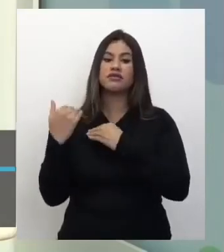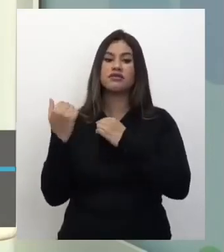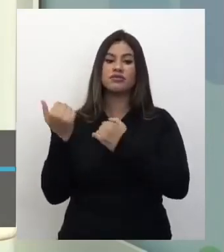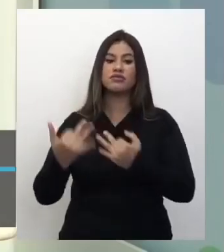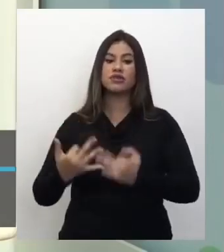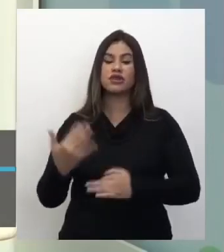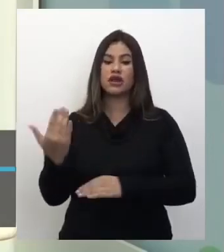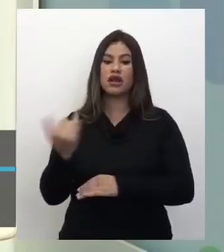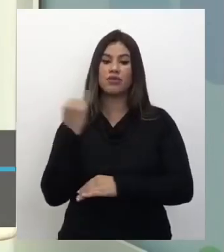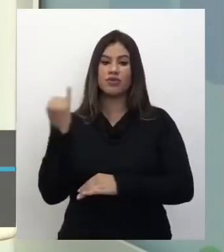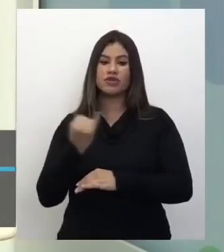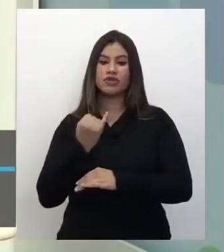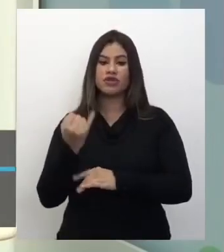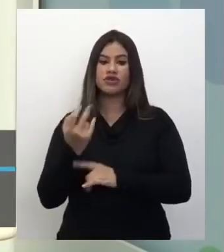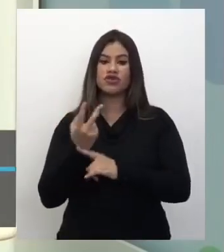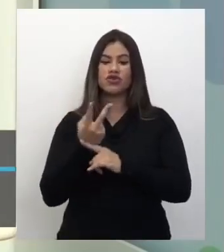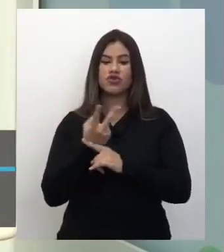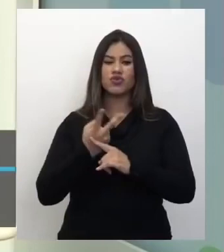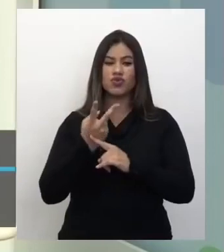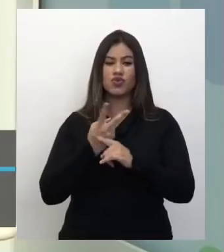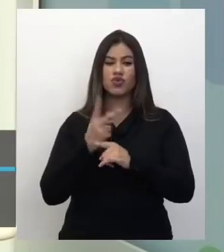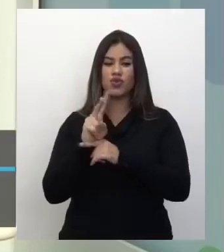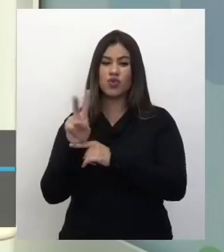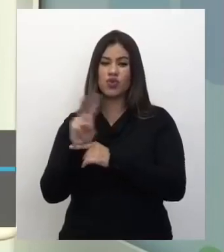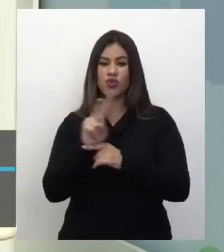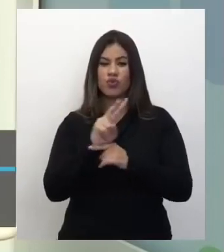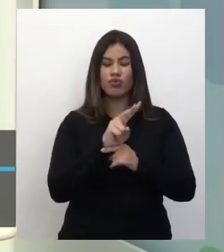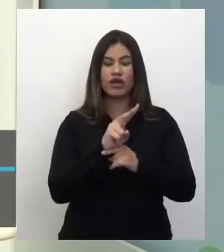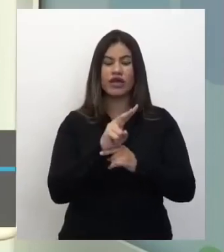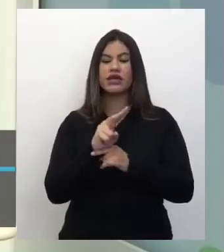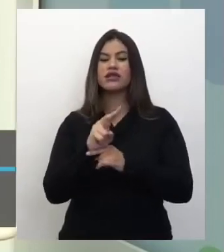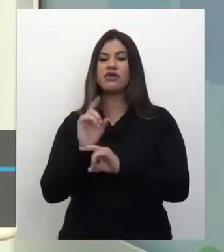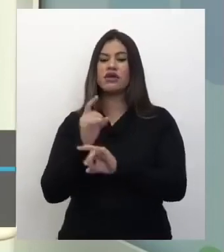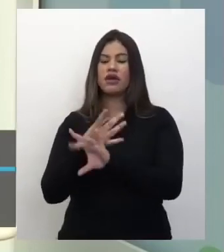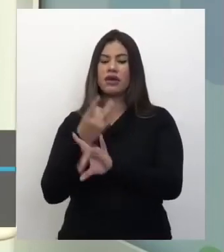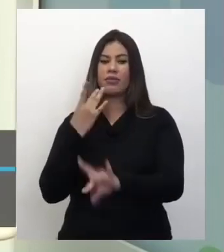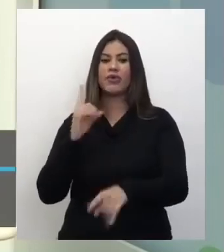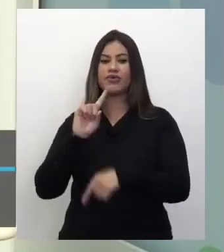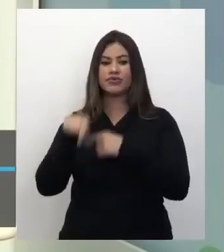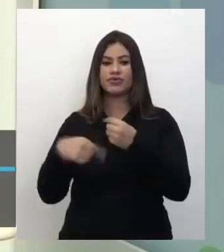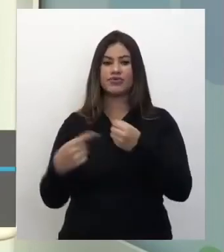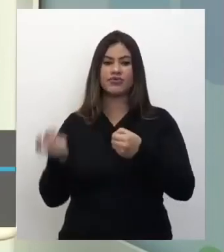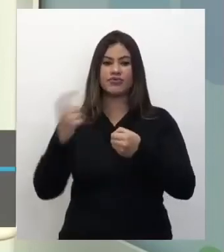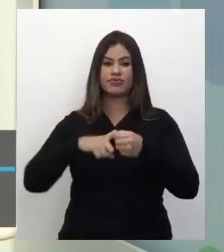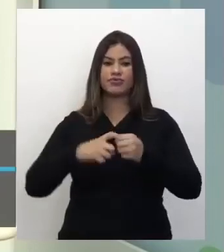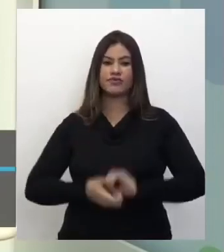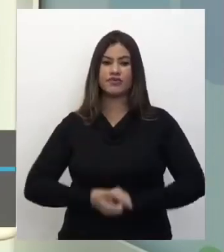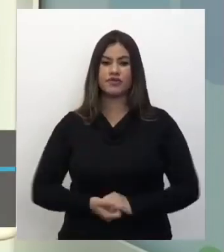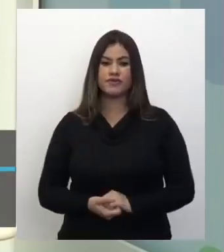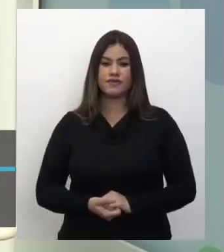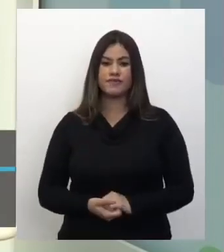do sensoriamento remoto para o monitoramento ambiental. Voltamos daqui a pouco.